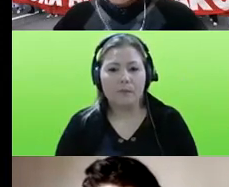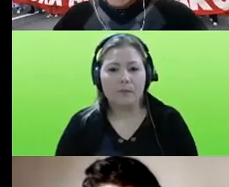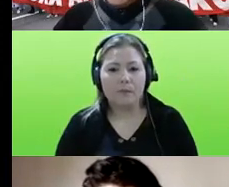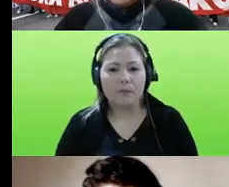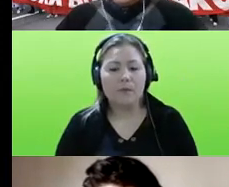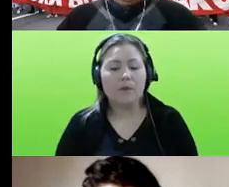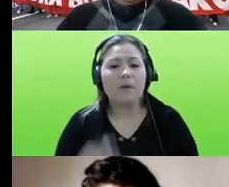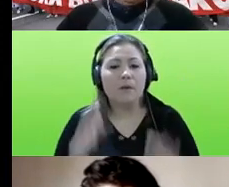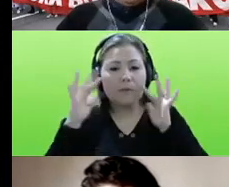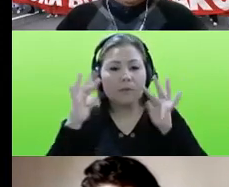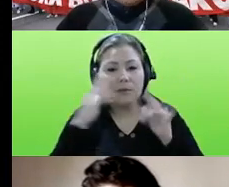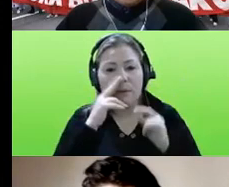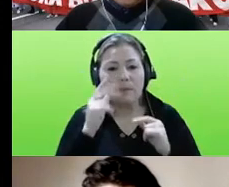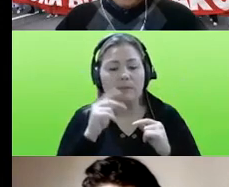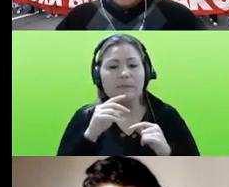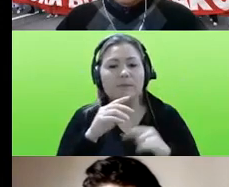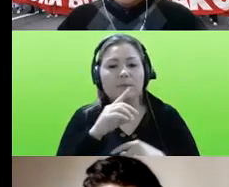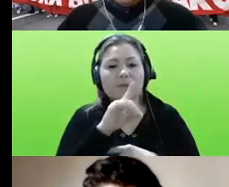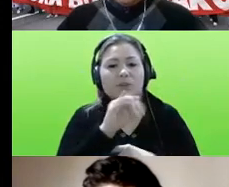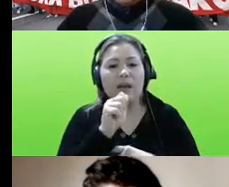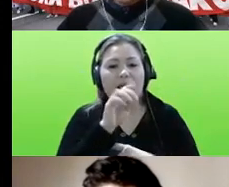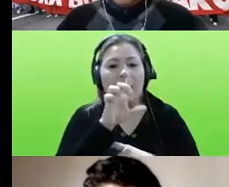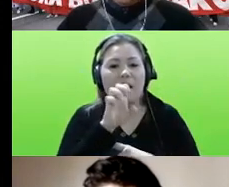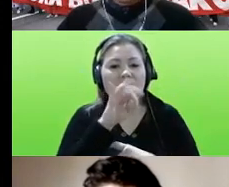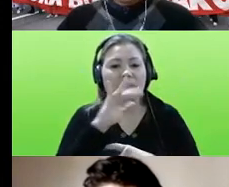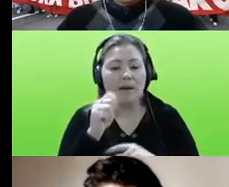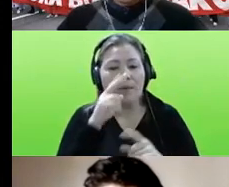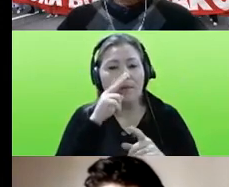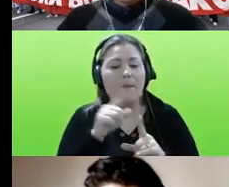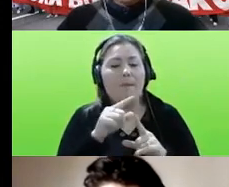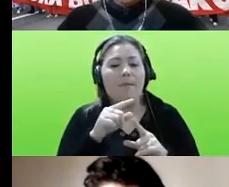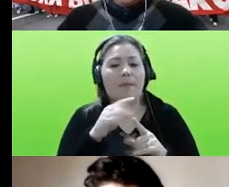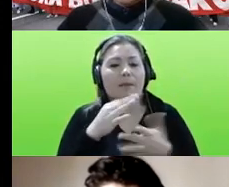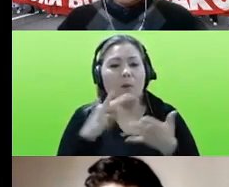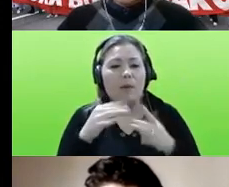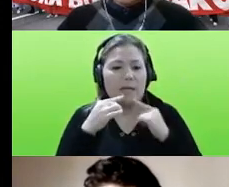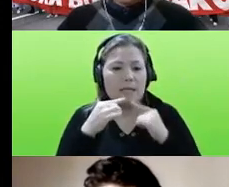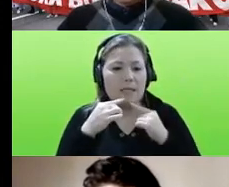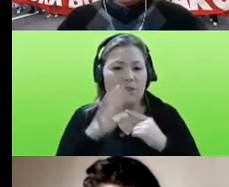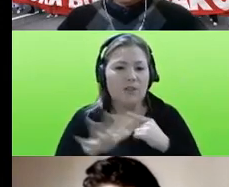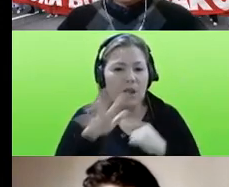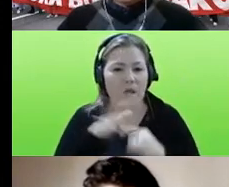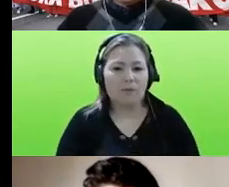imaginação dialética da teoria crítica de uma maneira geral. Não é? Então,